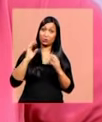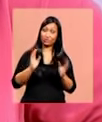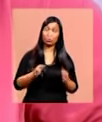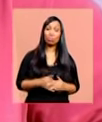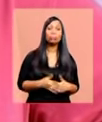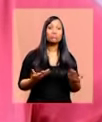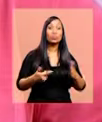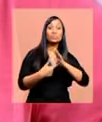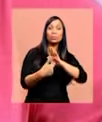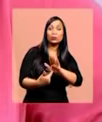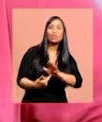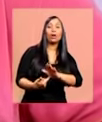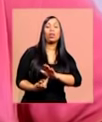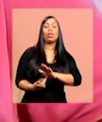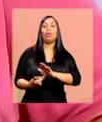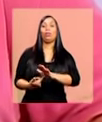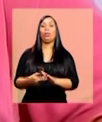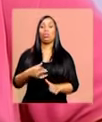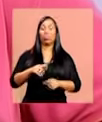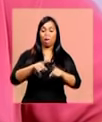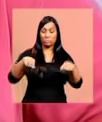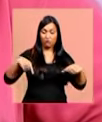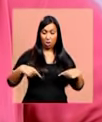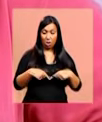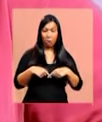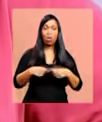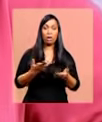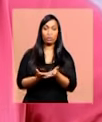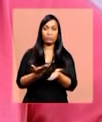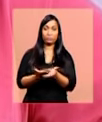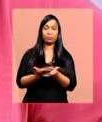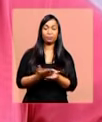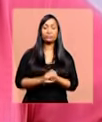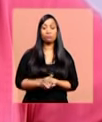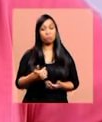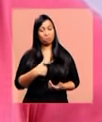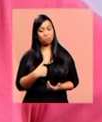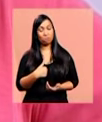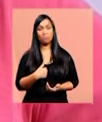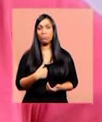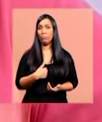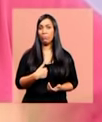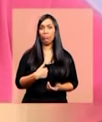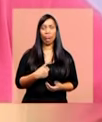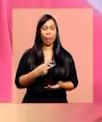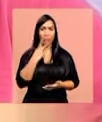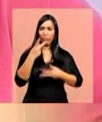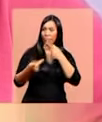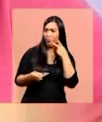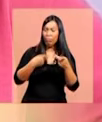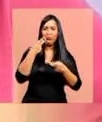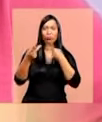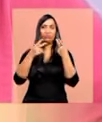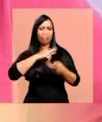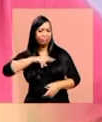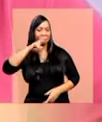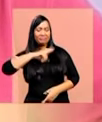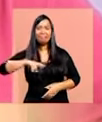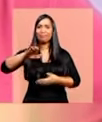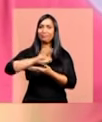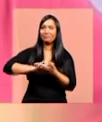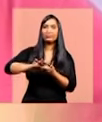ensinado. Isso se revela, isso se reflete na minha sala de aula. Então, jamais eu fico falando a